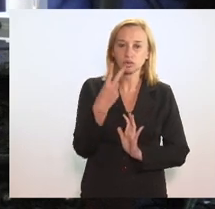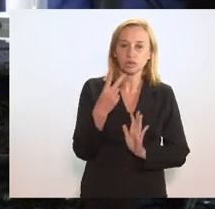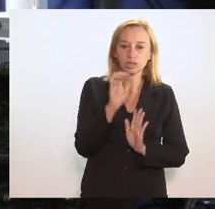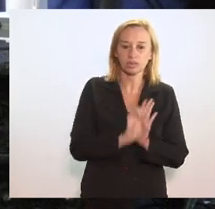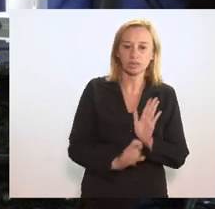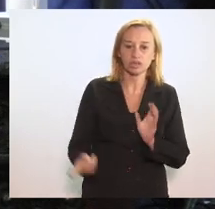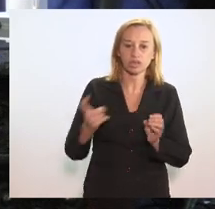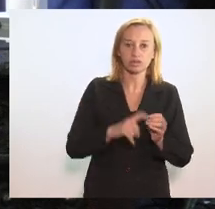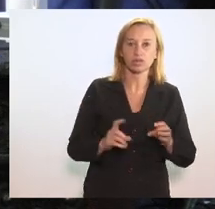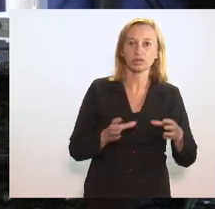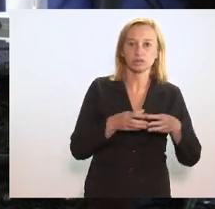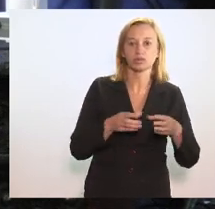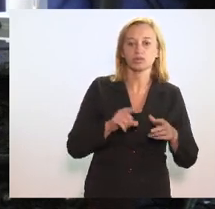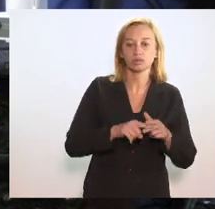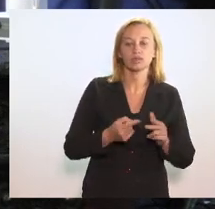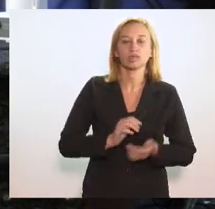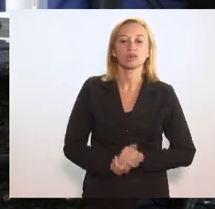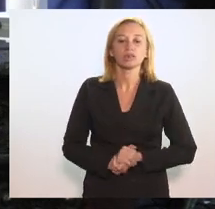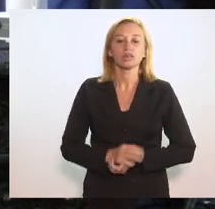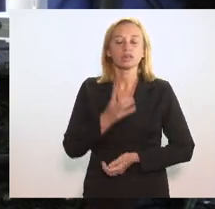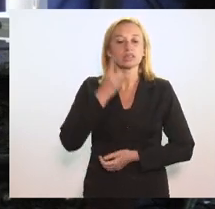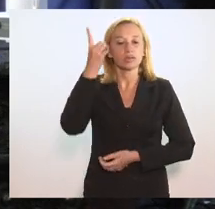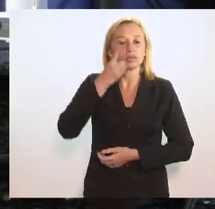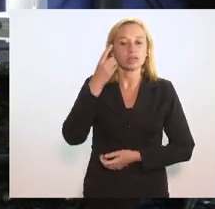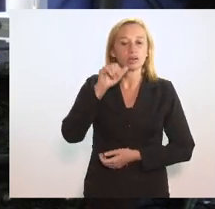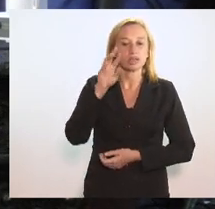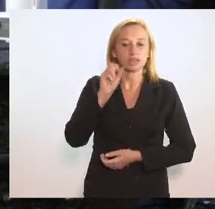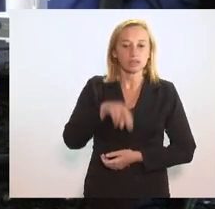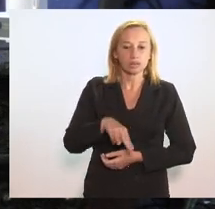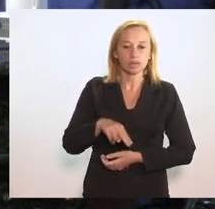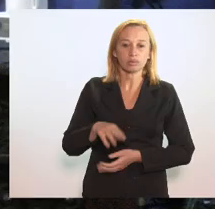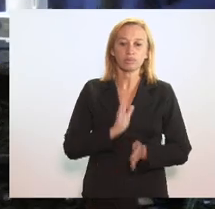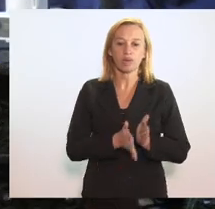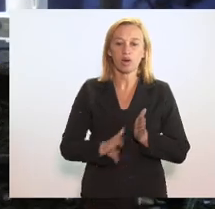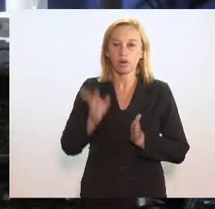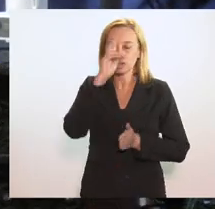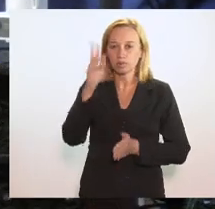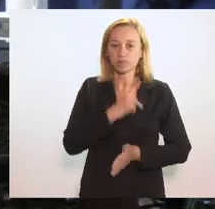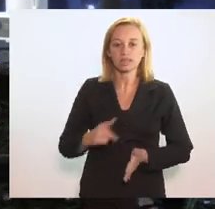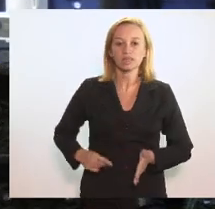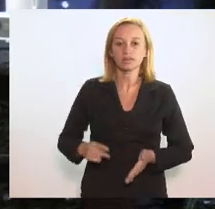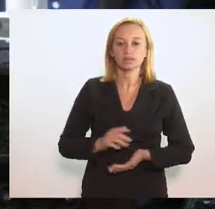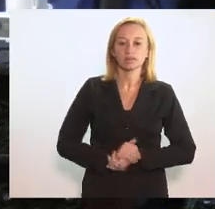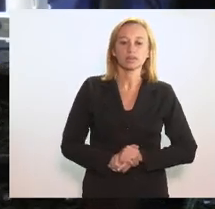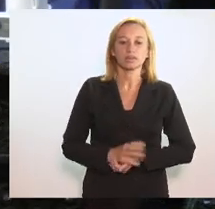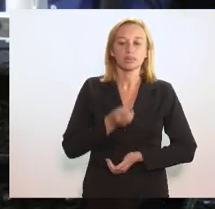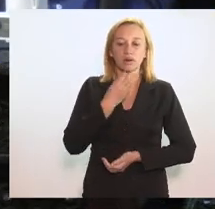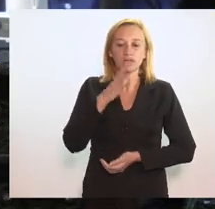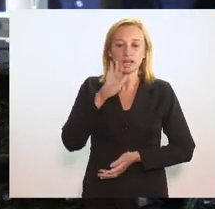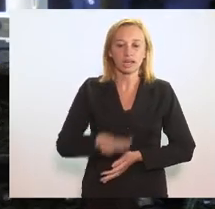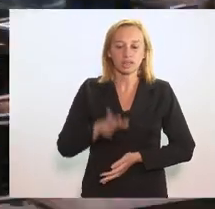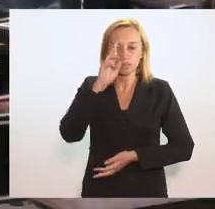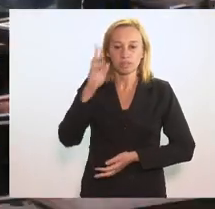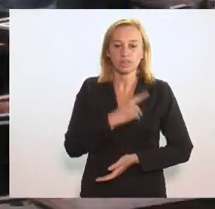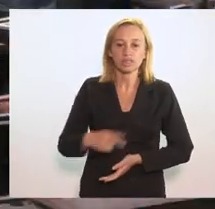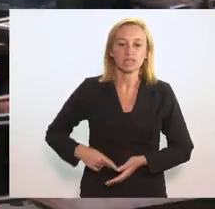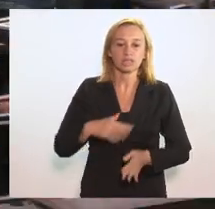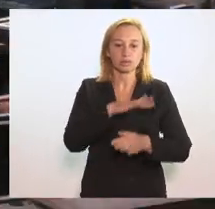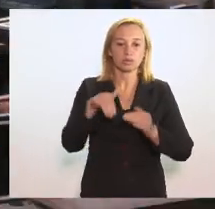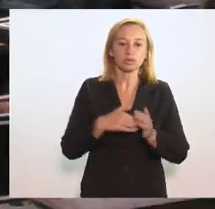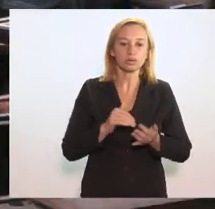emendas e retorna as comissões. Deputado Anderson Moraes. Pela ordem também, senhor presidente. Boa tarde, presidente. Boa tarde a